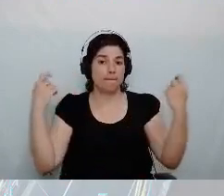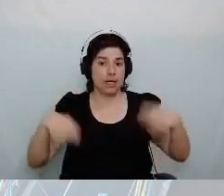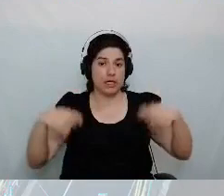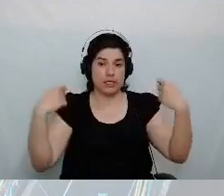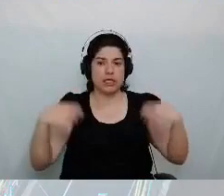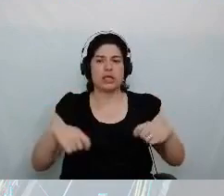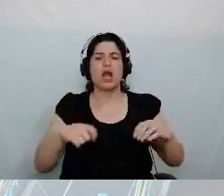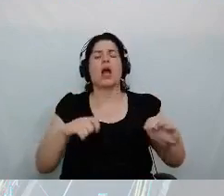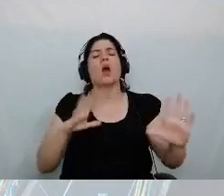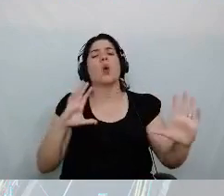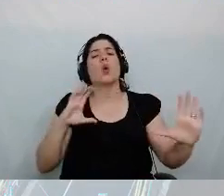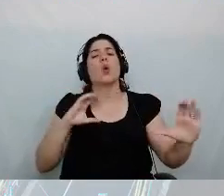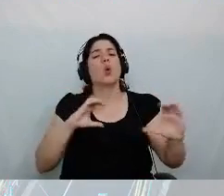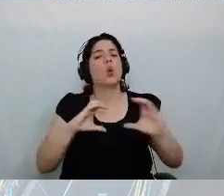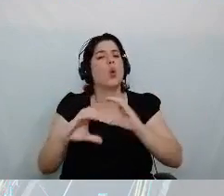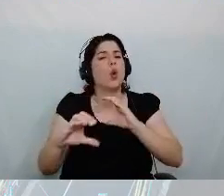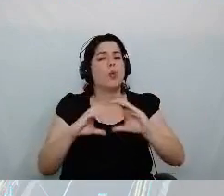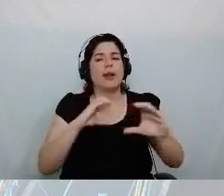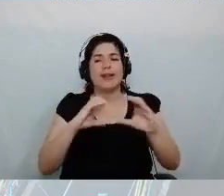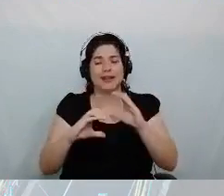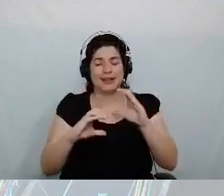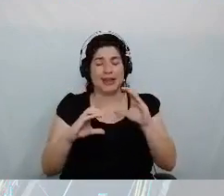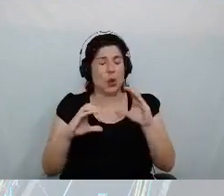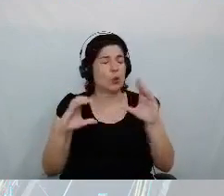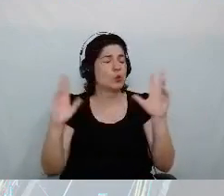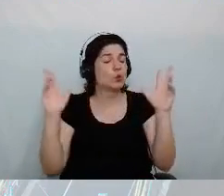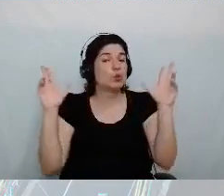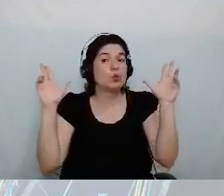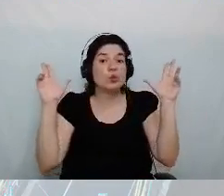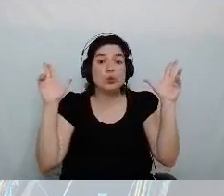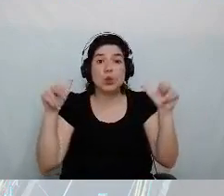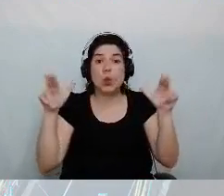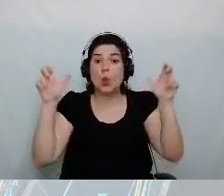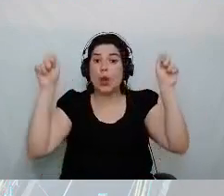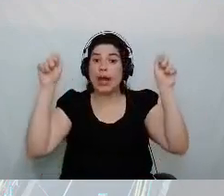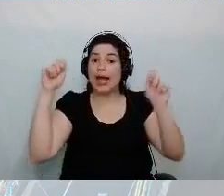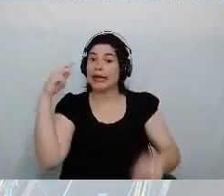Comunicação nunca, em hipótese alguma, é sobre você.